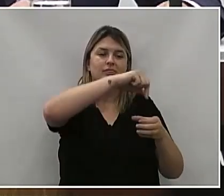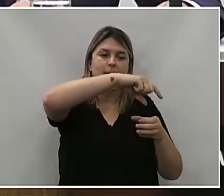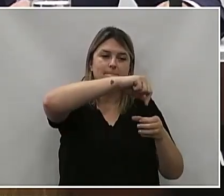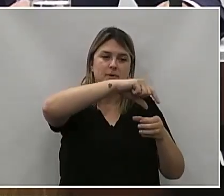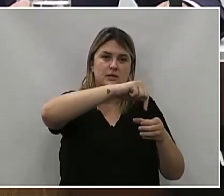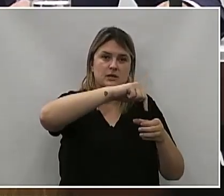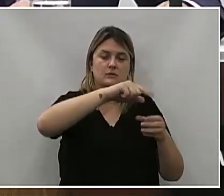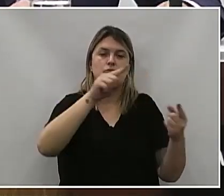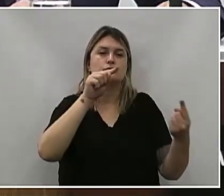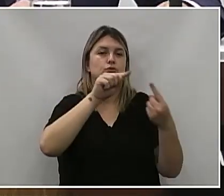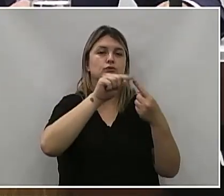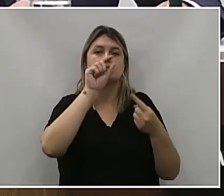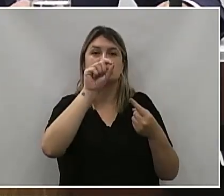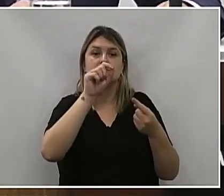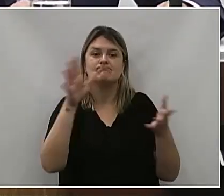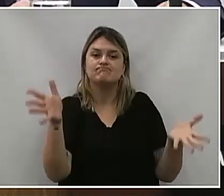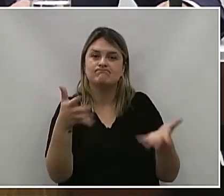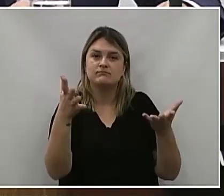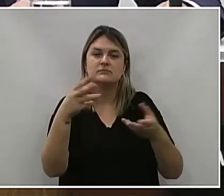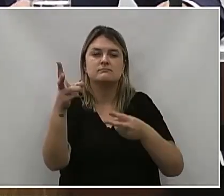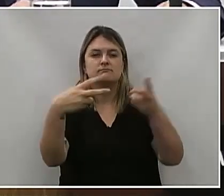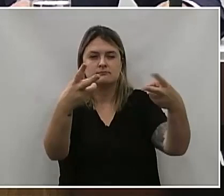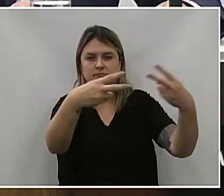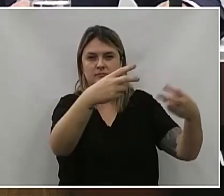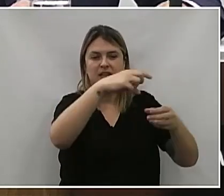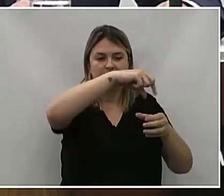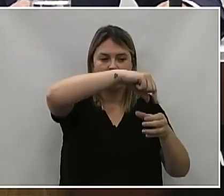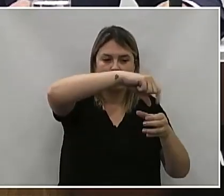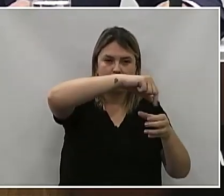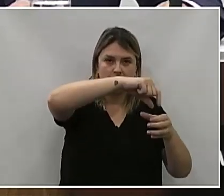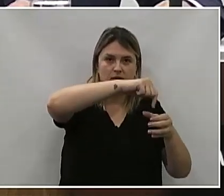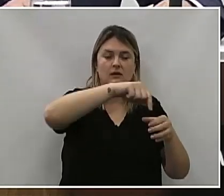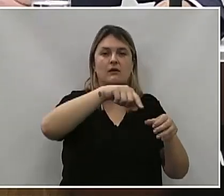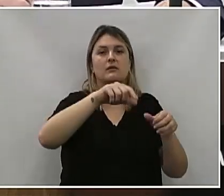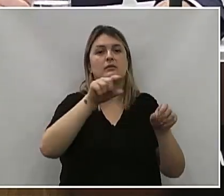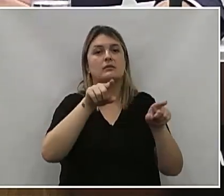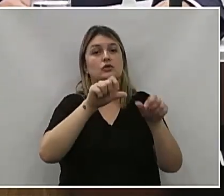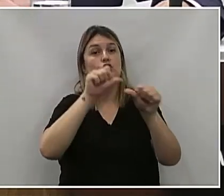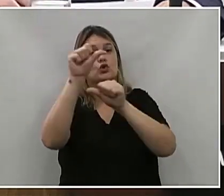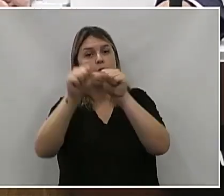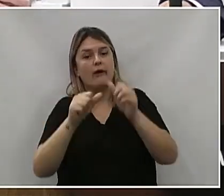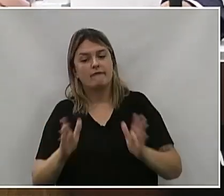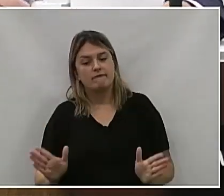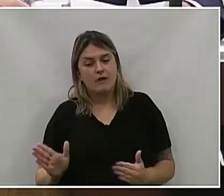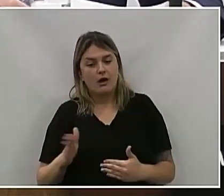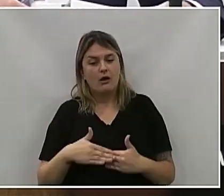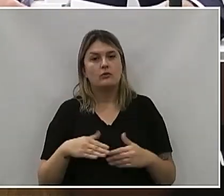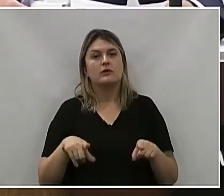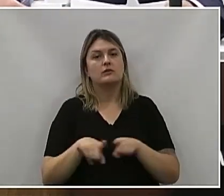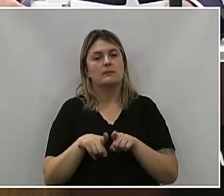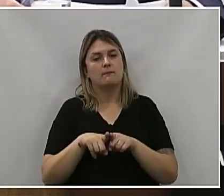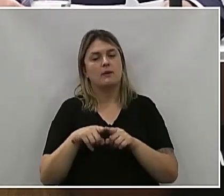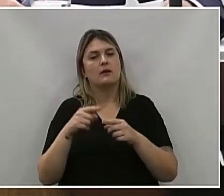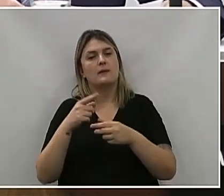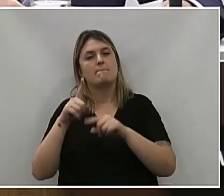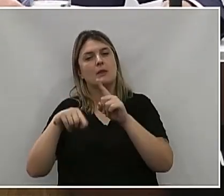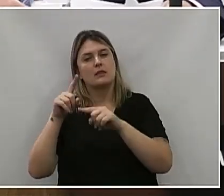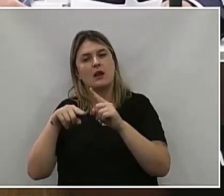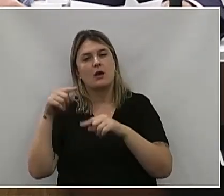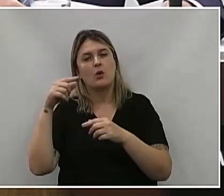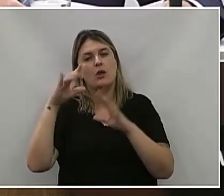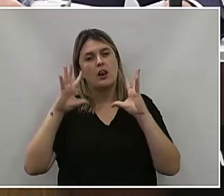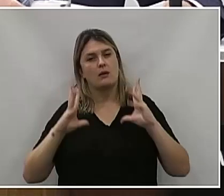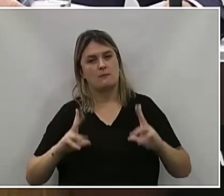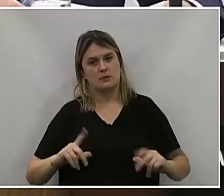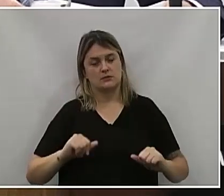União, com o objetivo de incentivar a coleta de tampas de plástico e a permuta por fraldas geriátricas e por itens de higiene, a